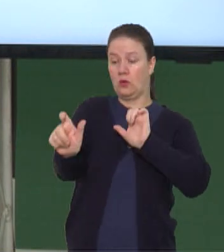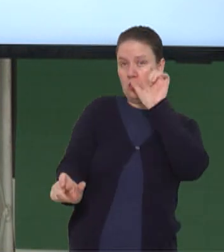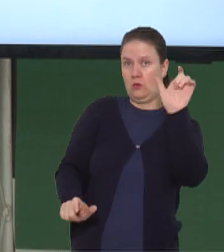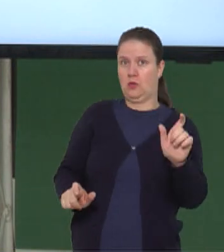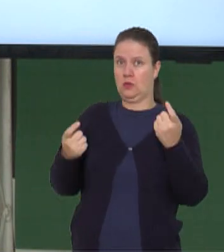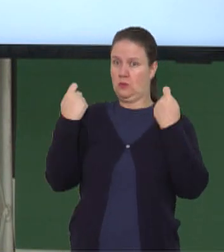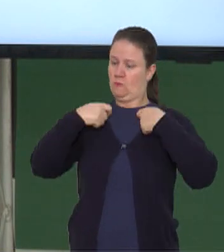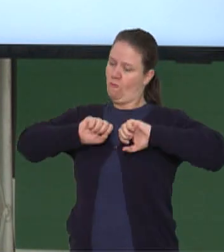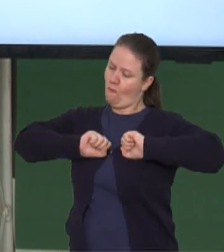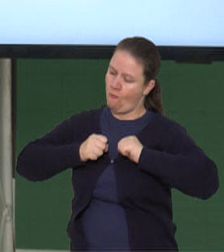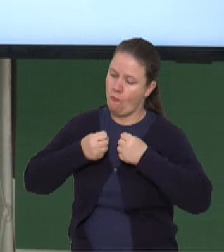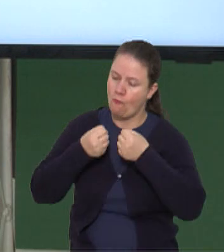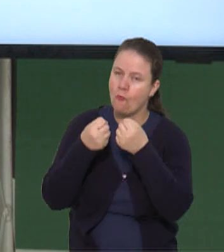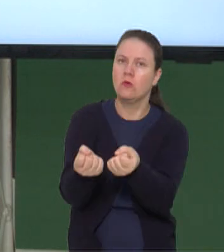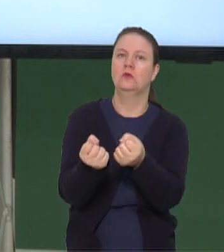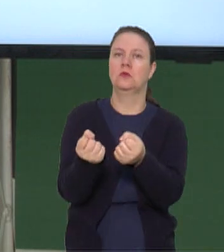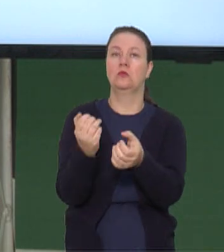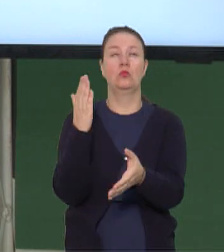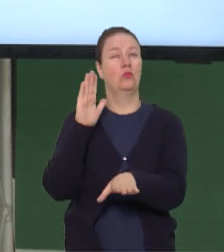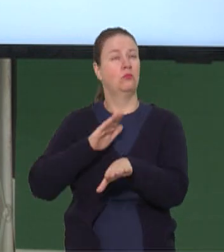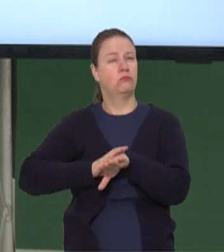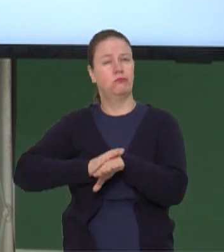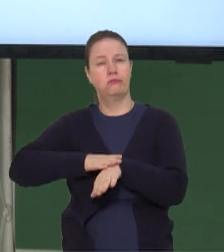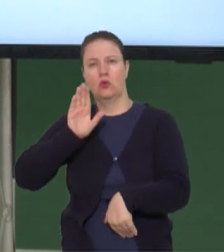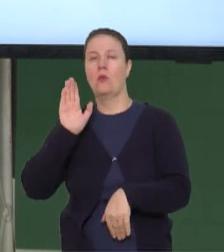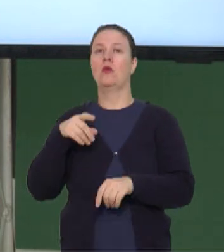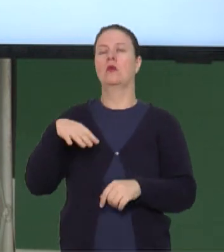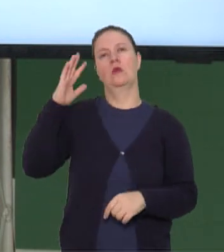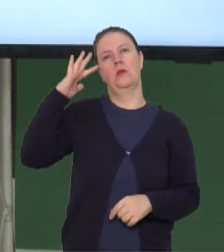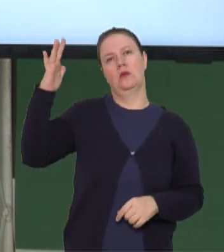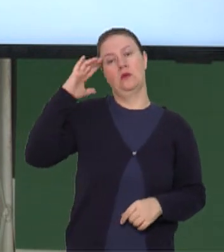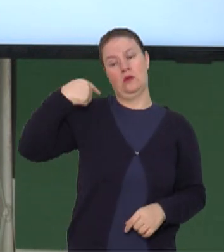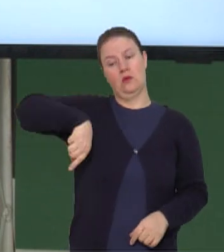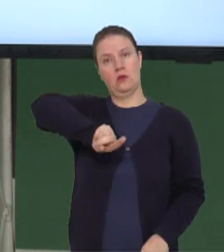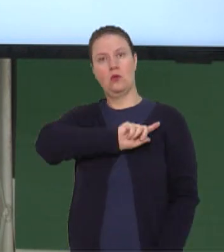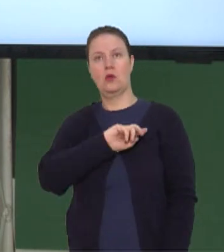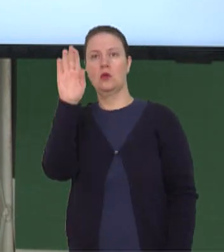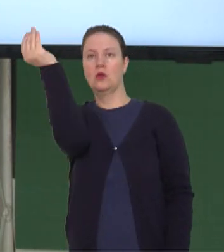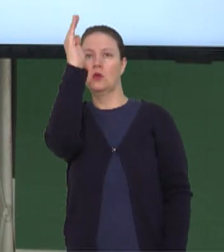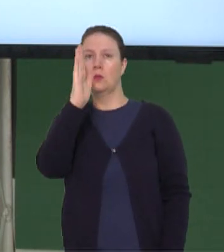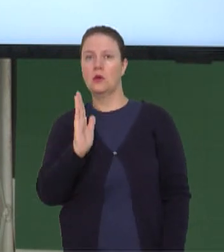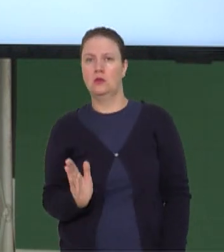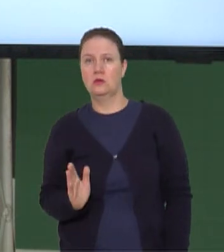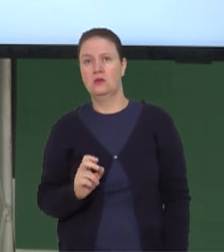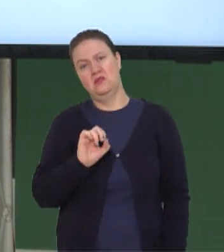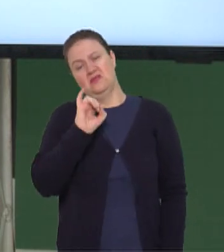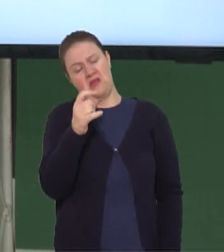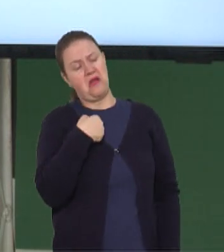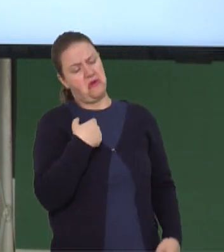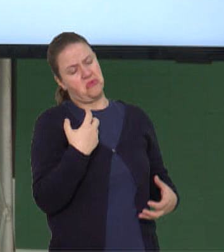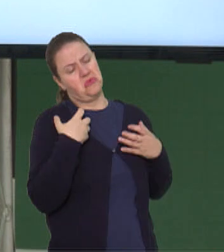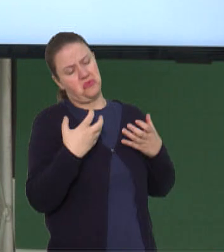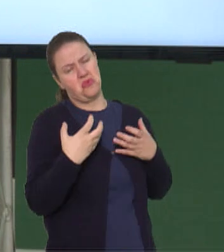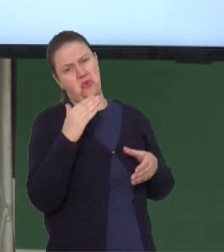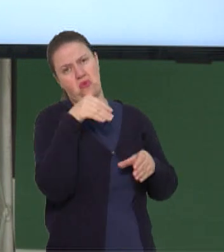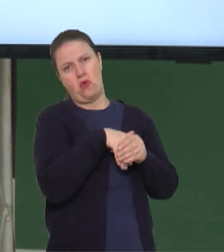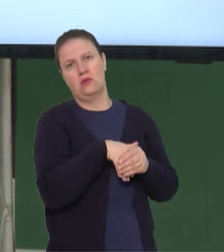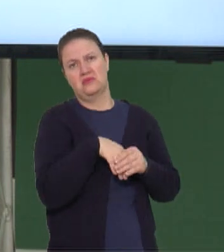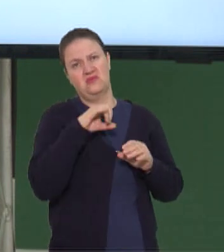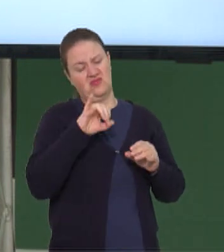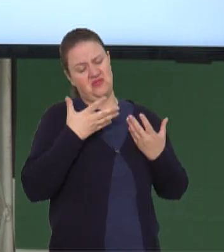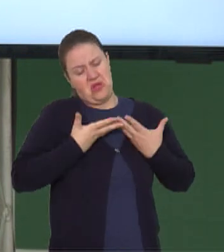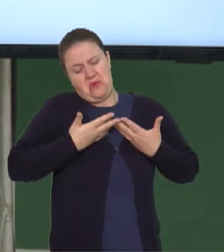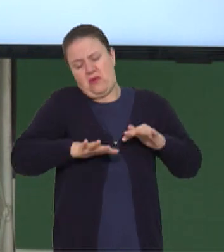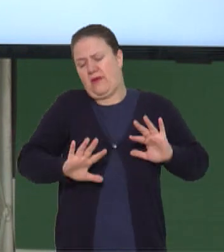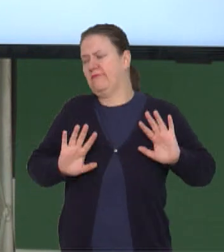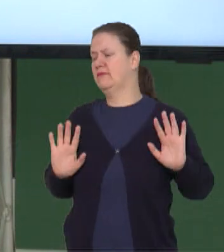para atrair o seu eleitor até as urnas, né? Imagine se nós, brasileiros, só votássemos se nós quiséssemos. Né? Será que